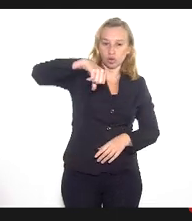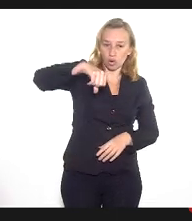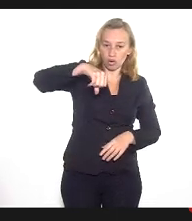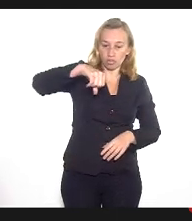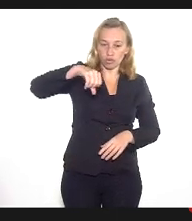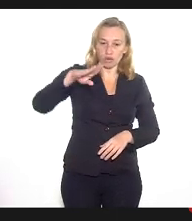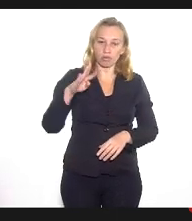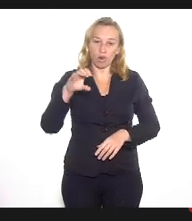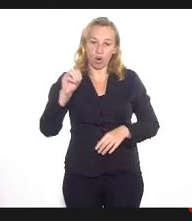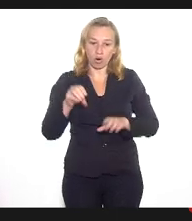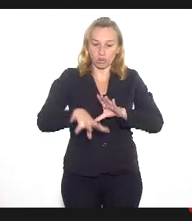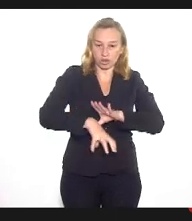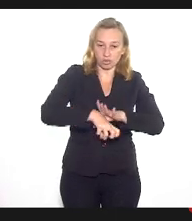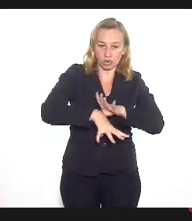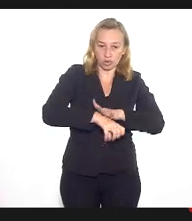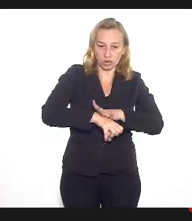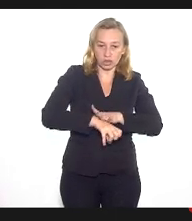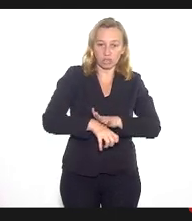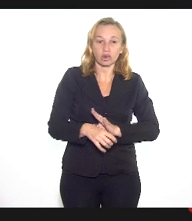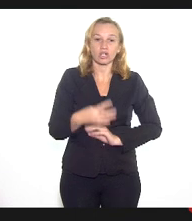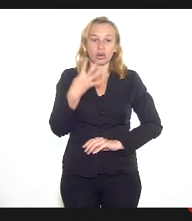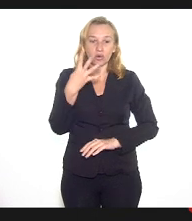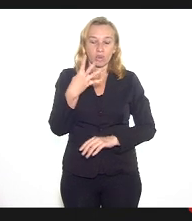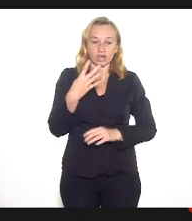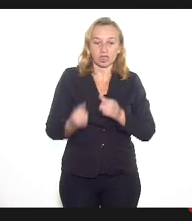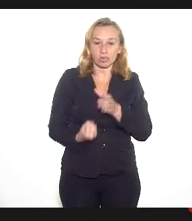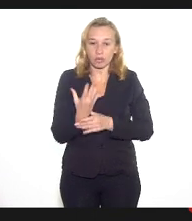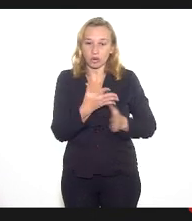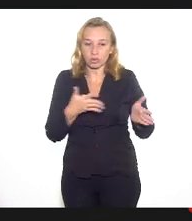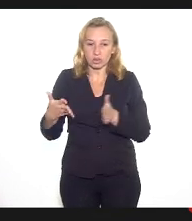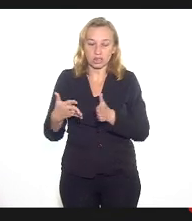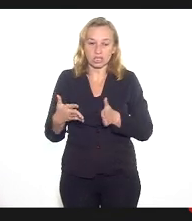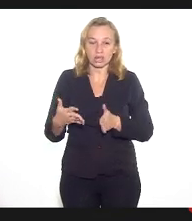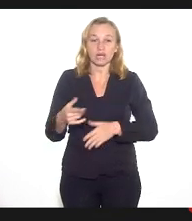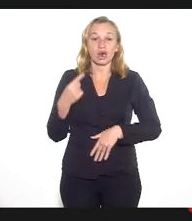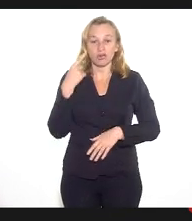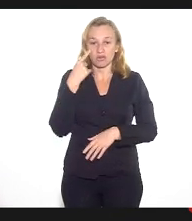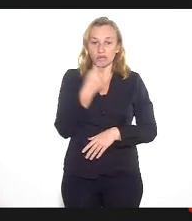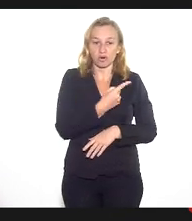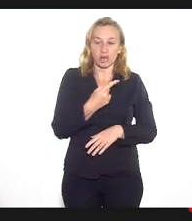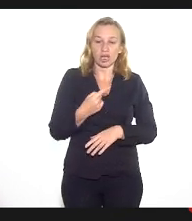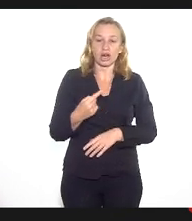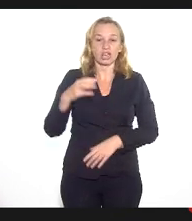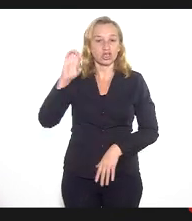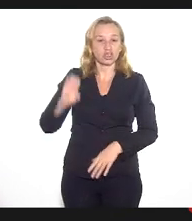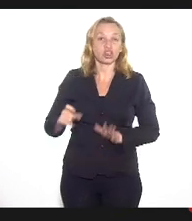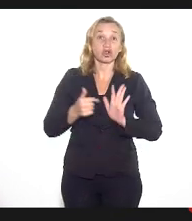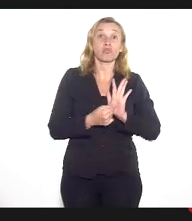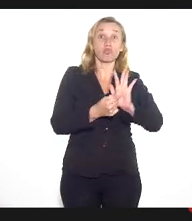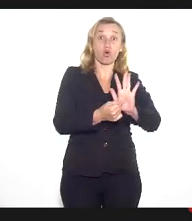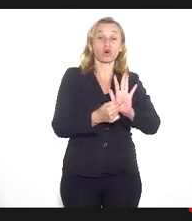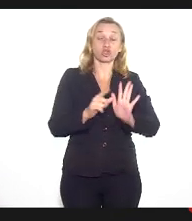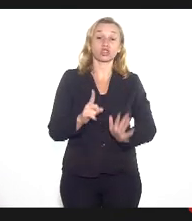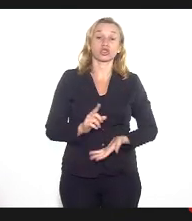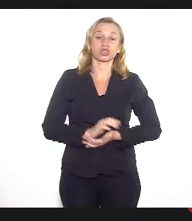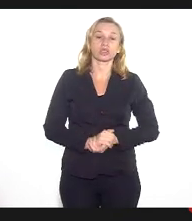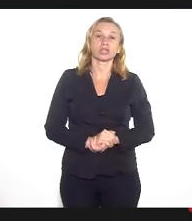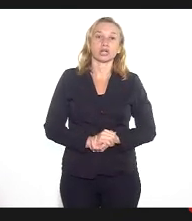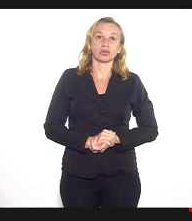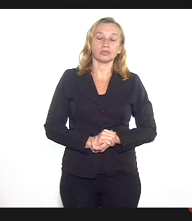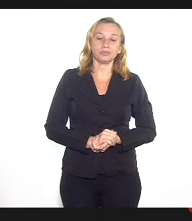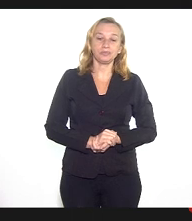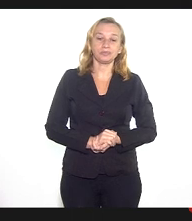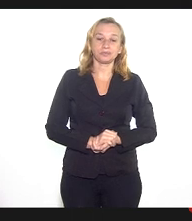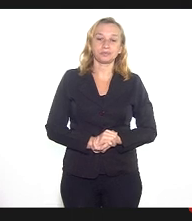exploração e 4 blocos em produção. A figura à esquerda mostra aqueles ativos nos quais somos